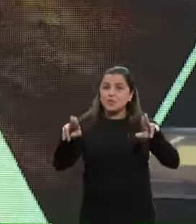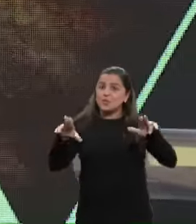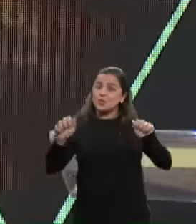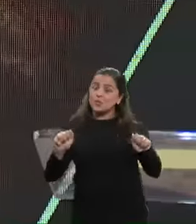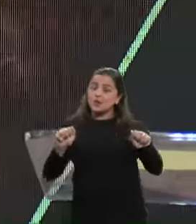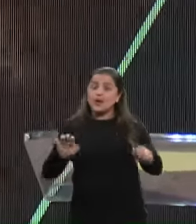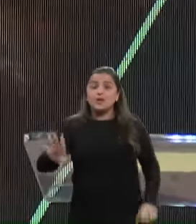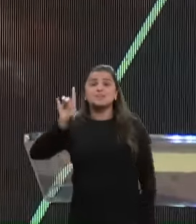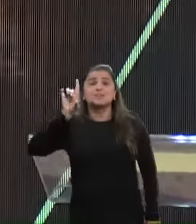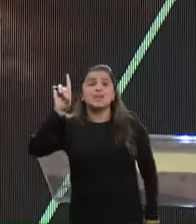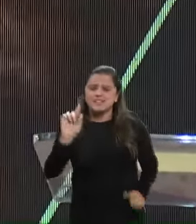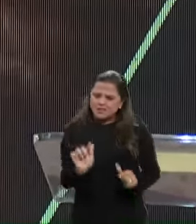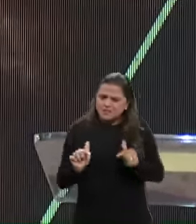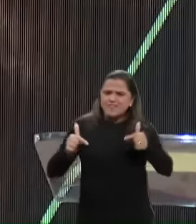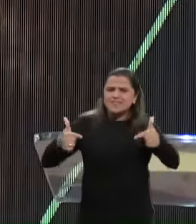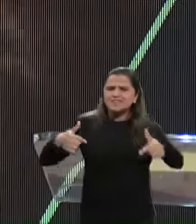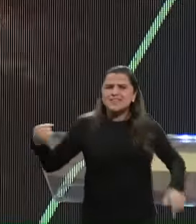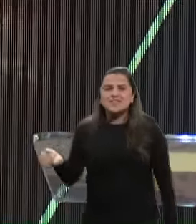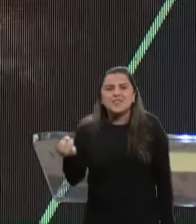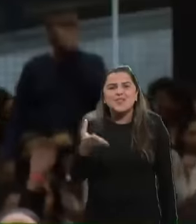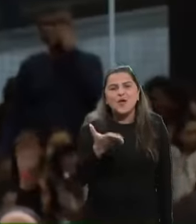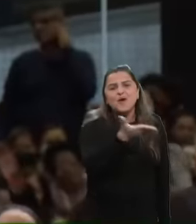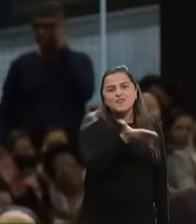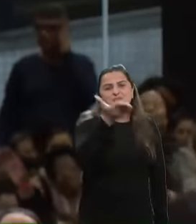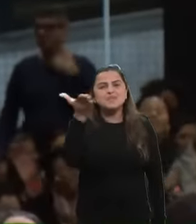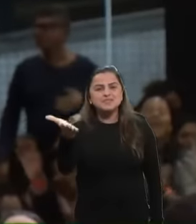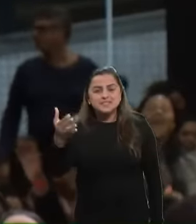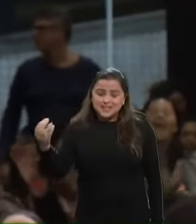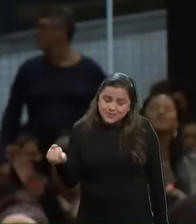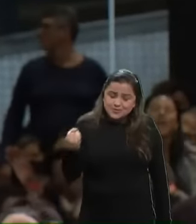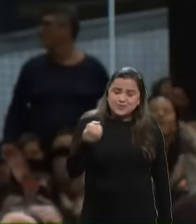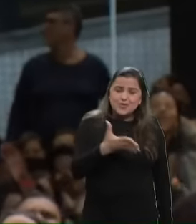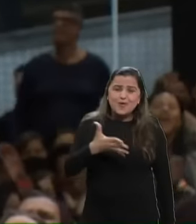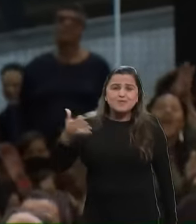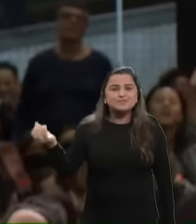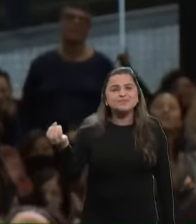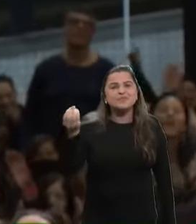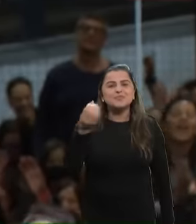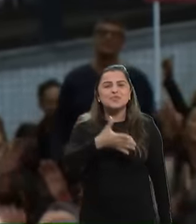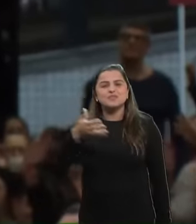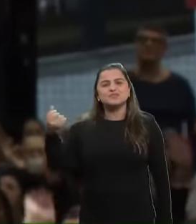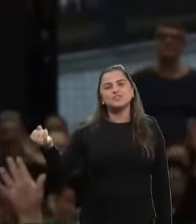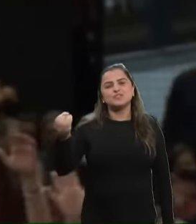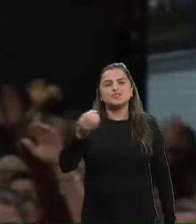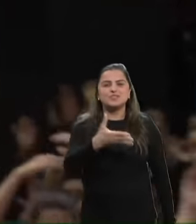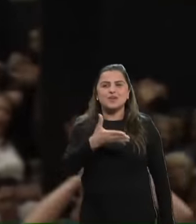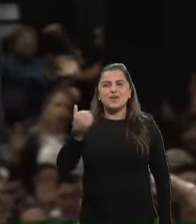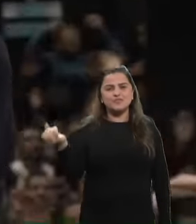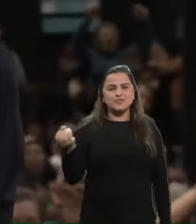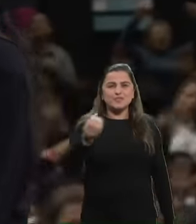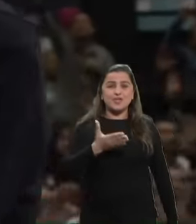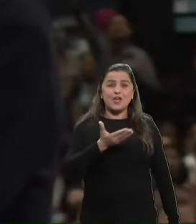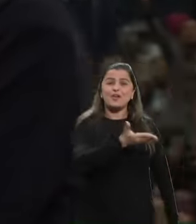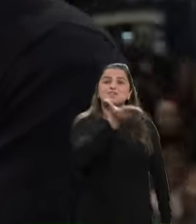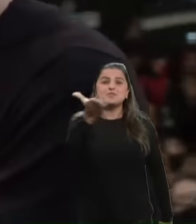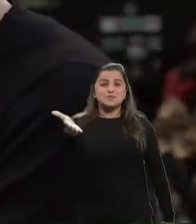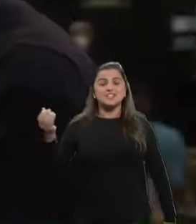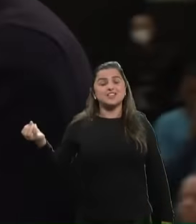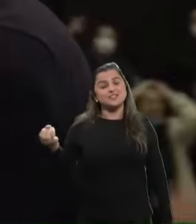Deus está fazendo tudo novo, novo, novo, novo, novo, novo,